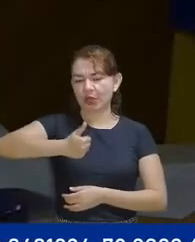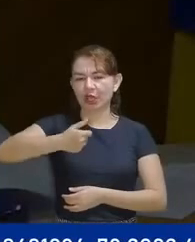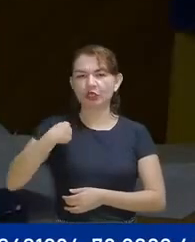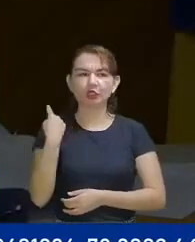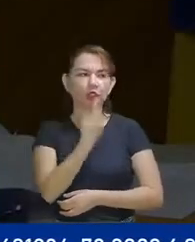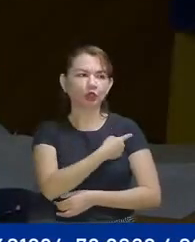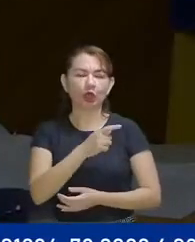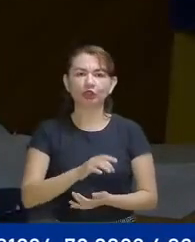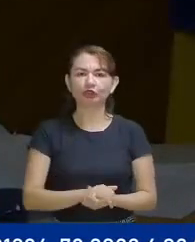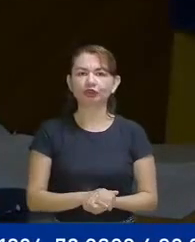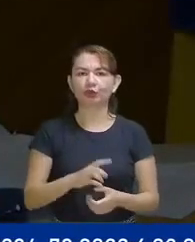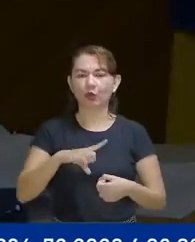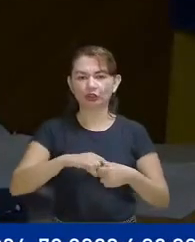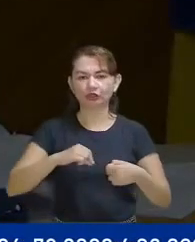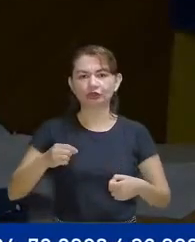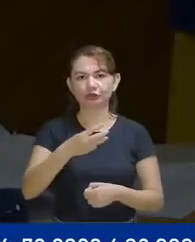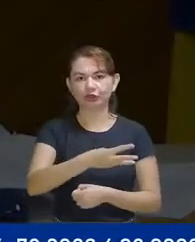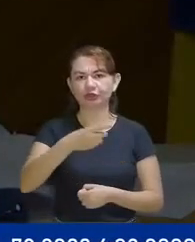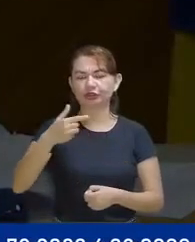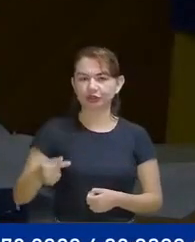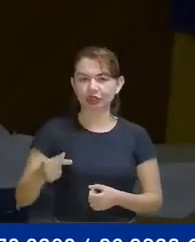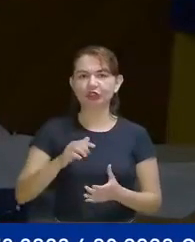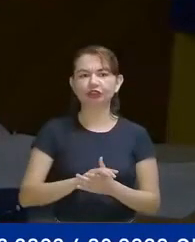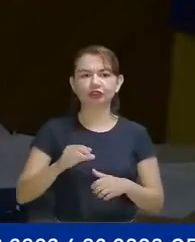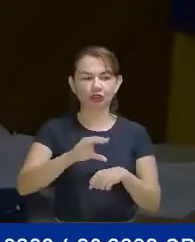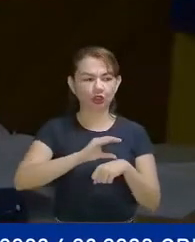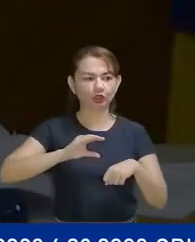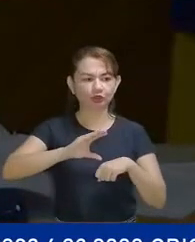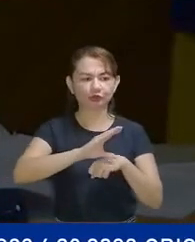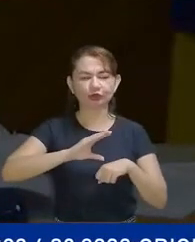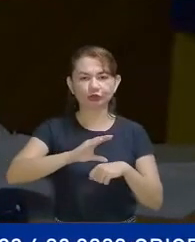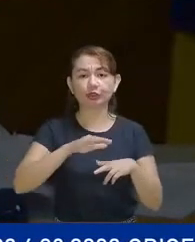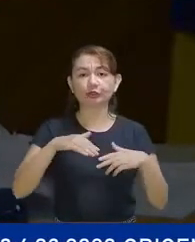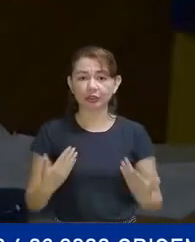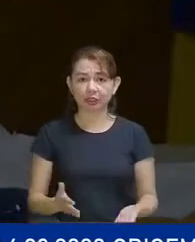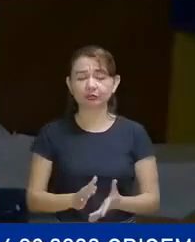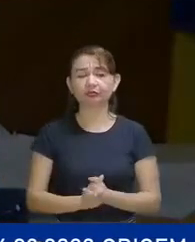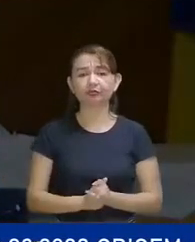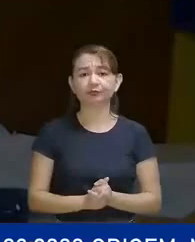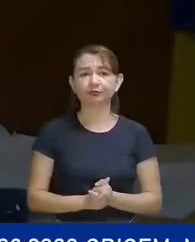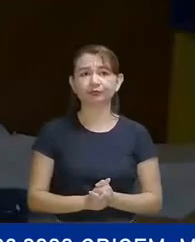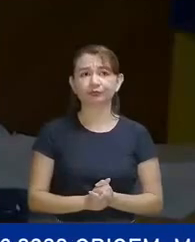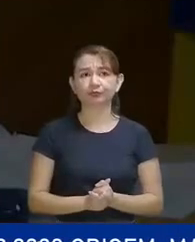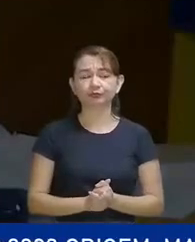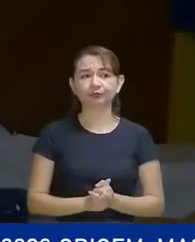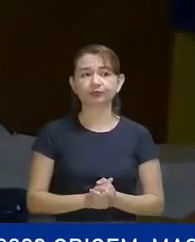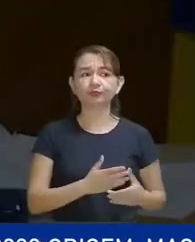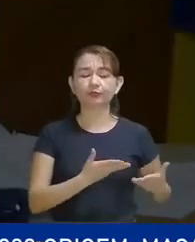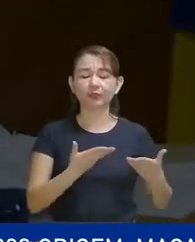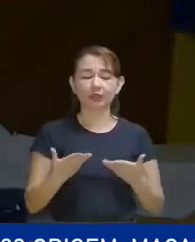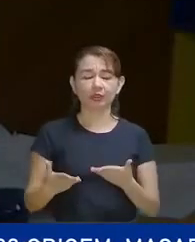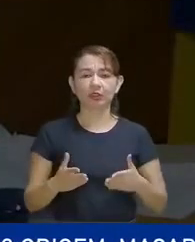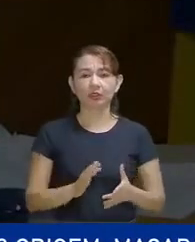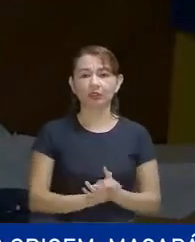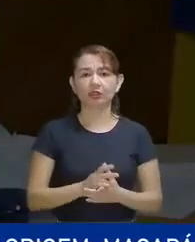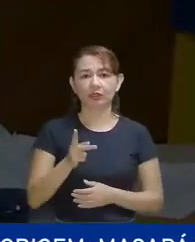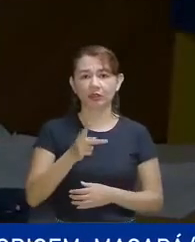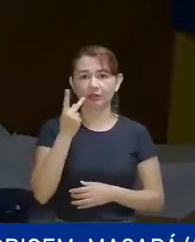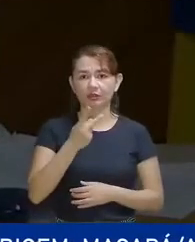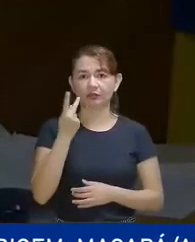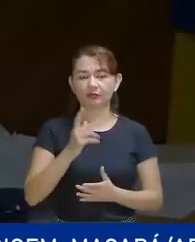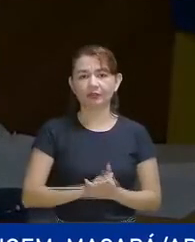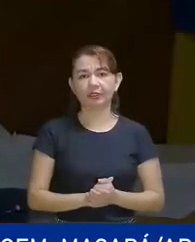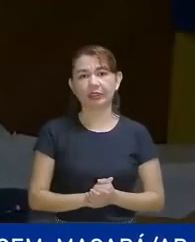nós levarmos em conta o artigo 37 da Constituição, e ali rechaçamos, inclusive, acrescentando o argumento que seria muito